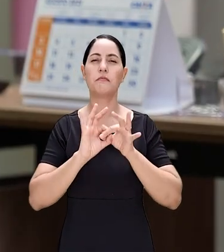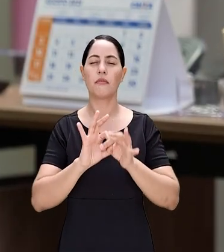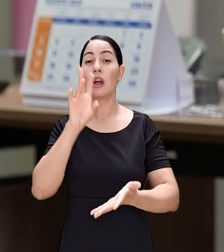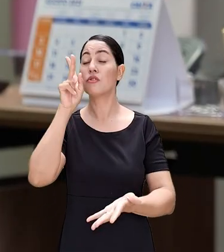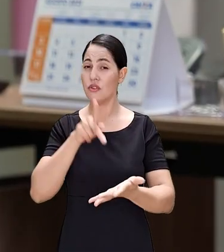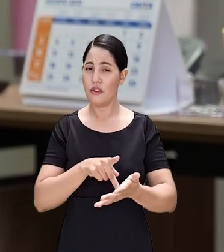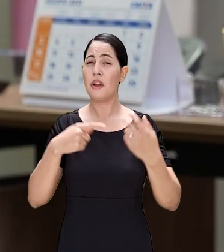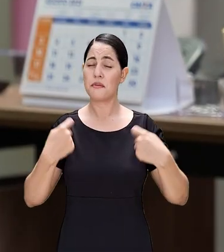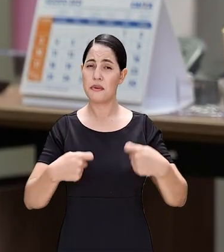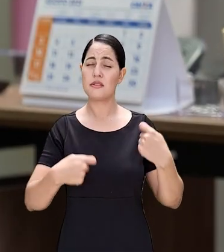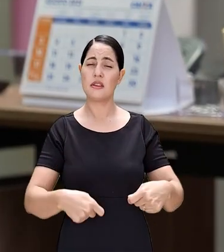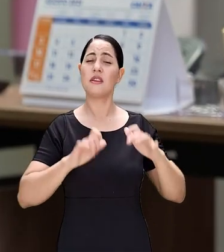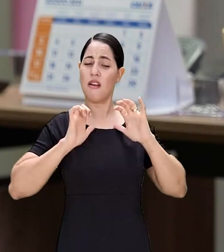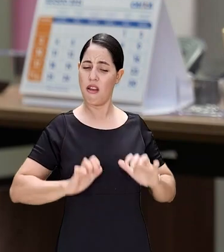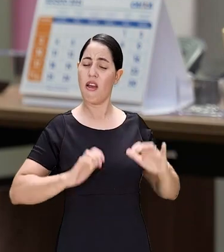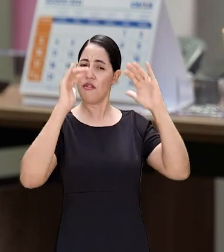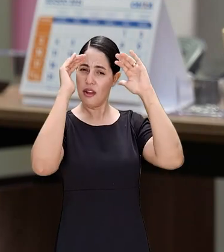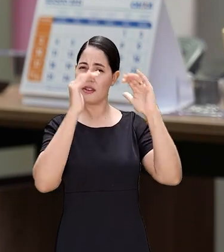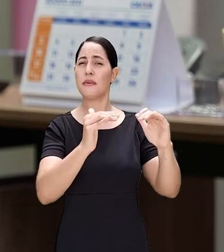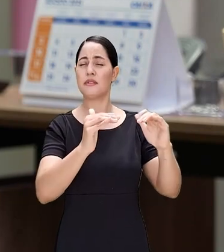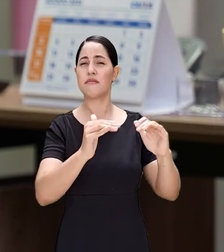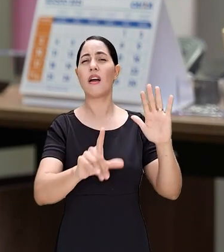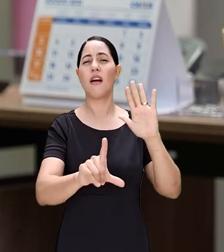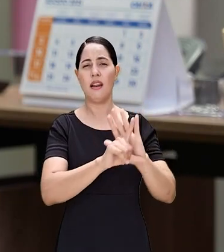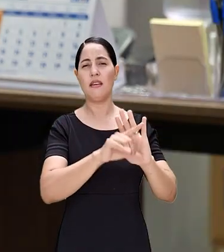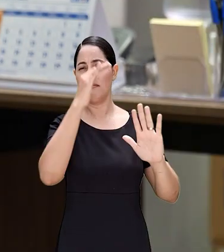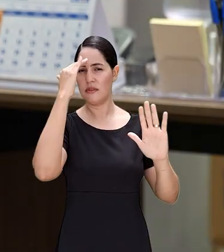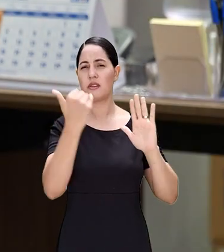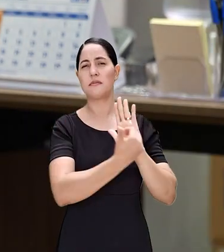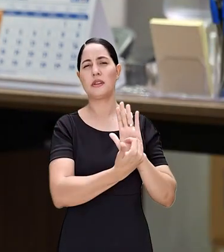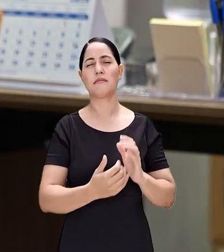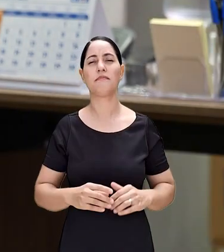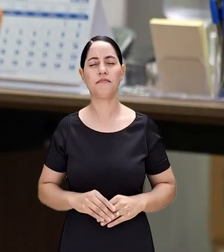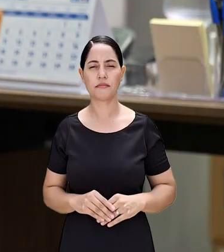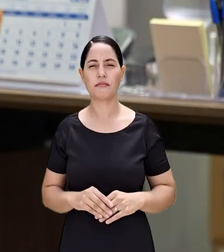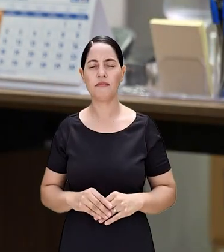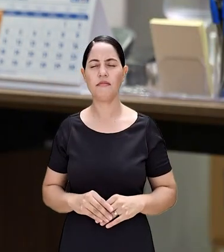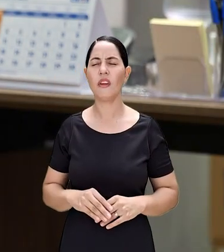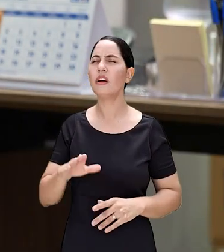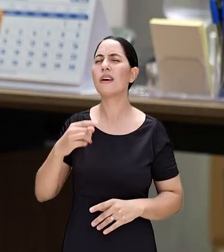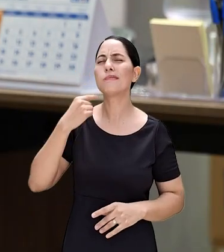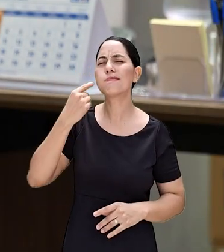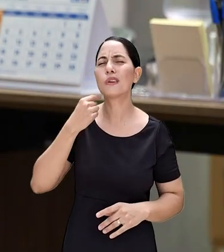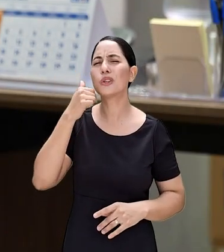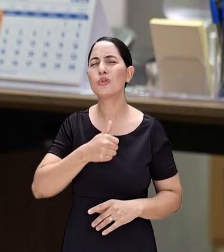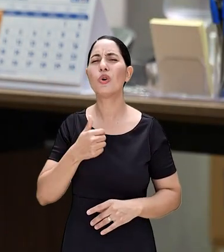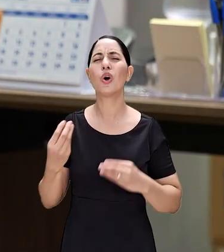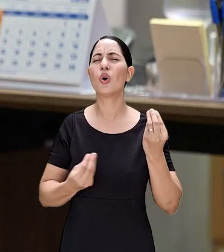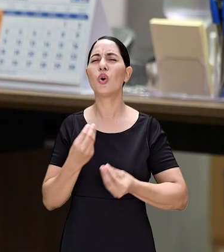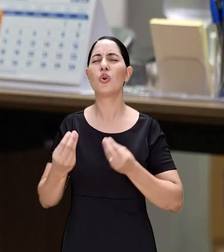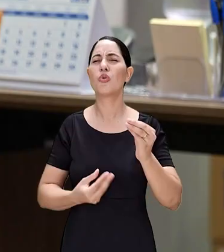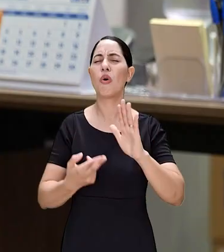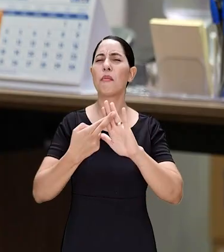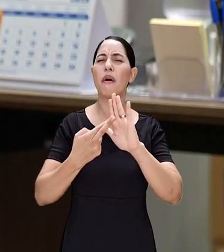fato obedeçam os preceitos éticos previstos na nossa legislação. Doutora, qual é a regulamentação atual sobre